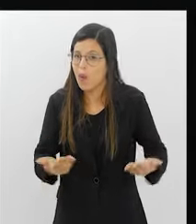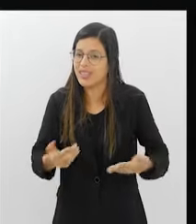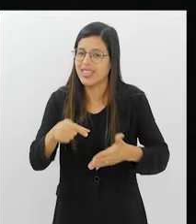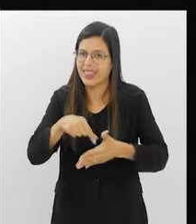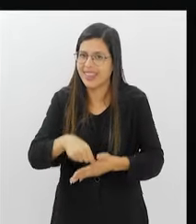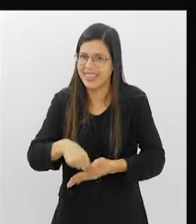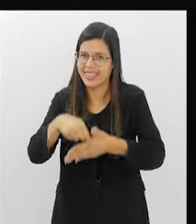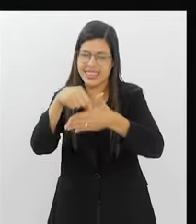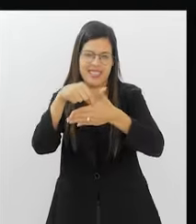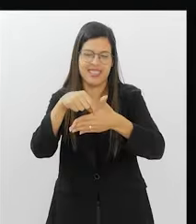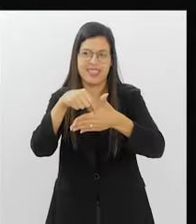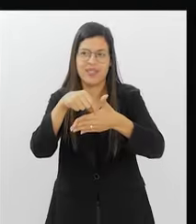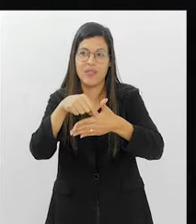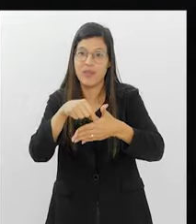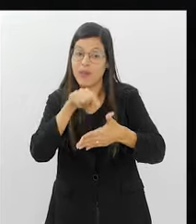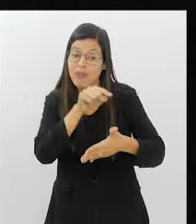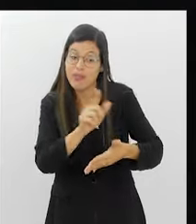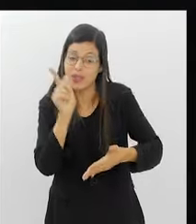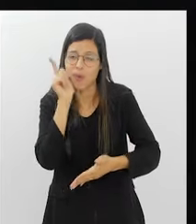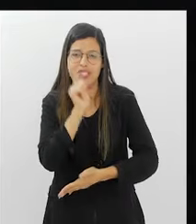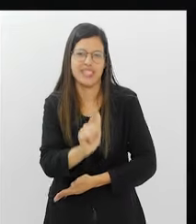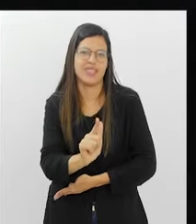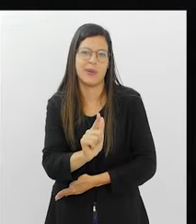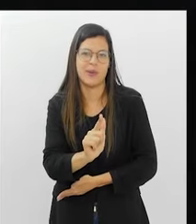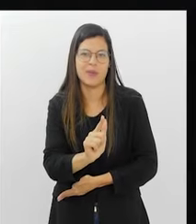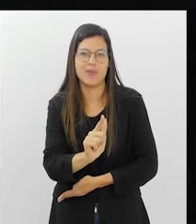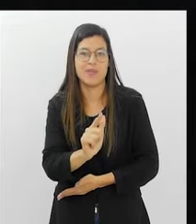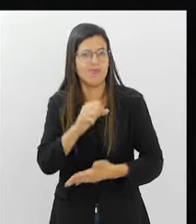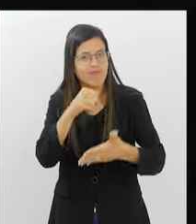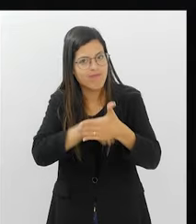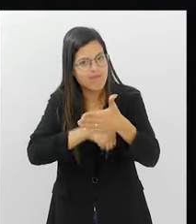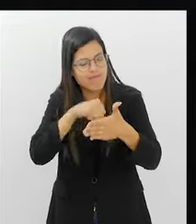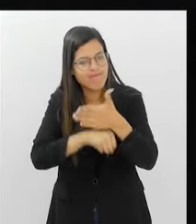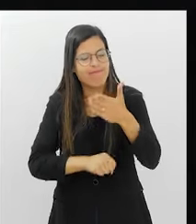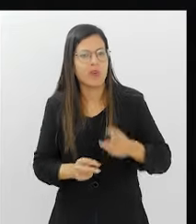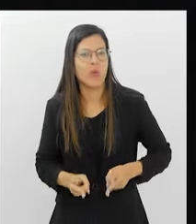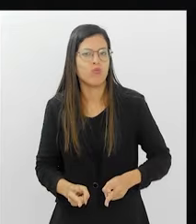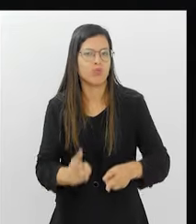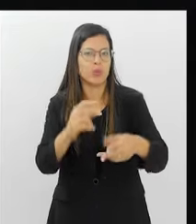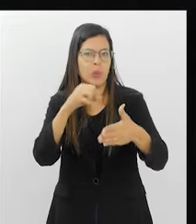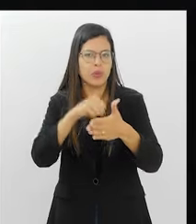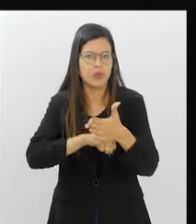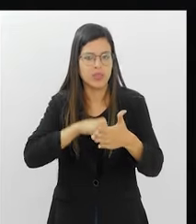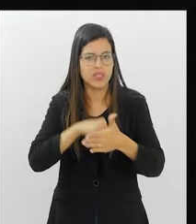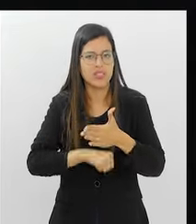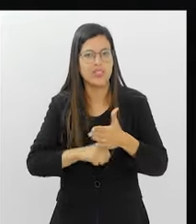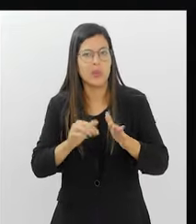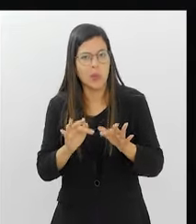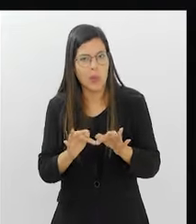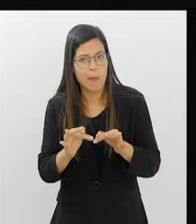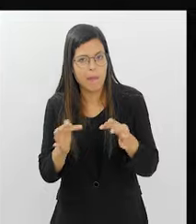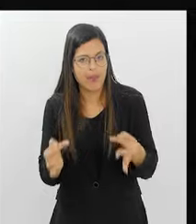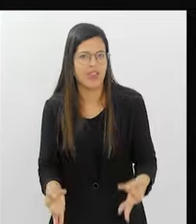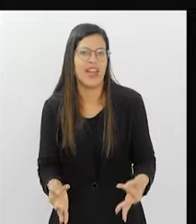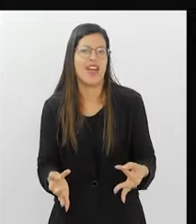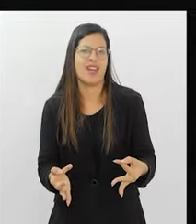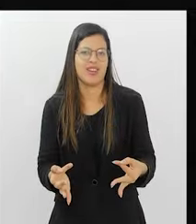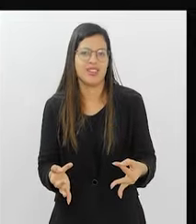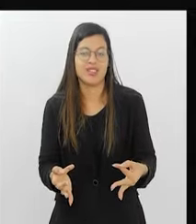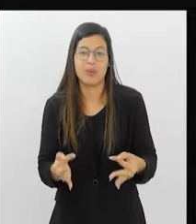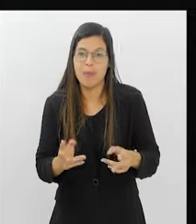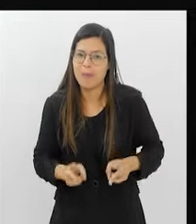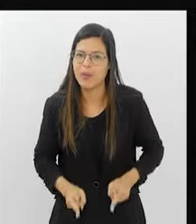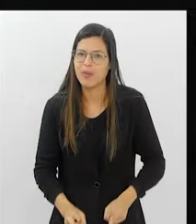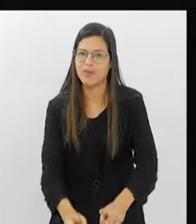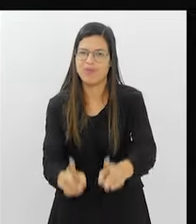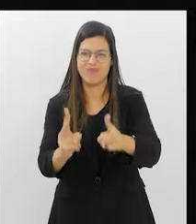frente liderando você conseguiu lute continue lutando humildade pé no